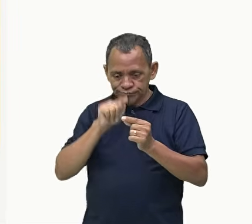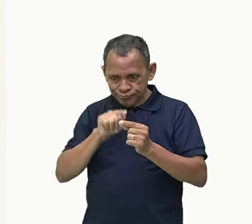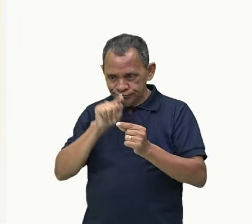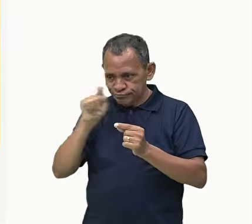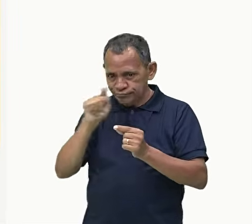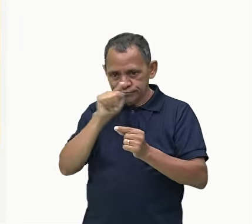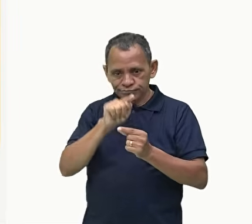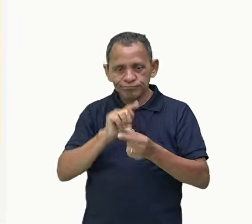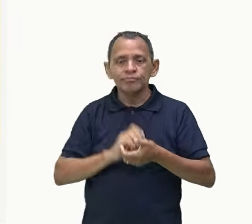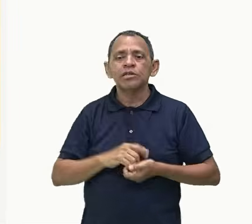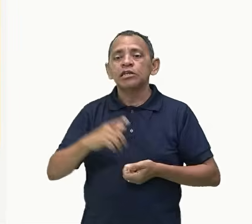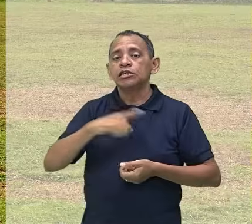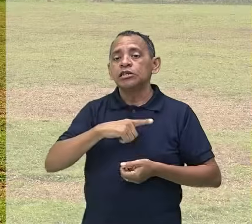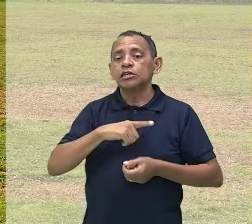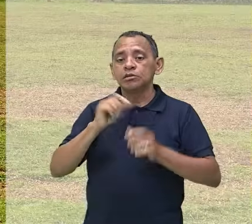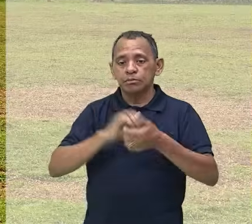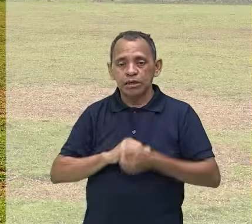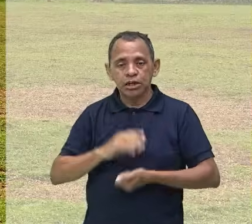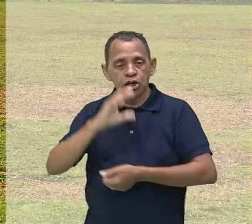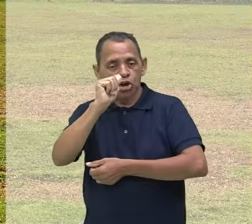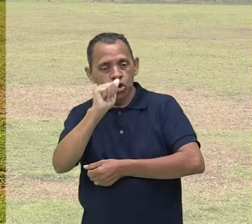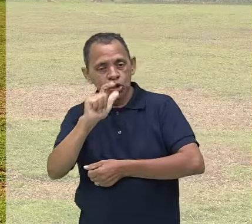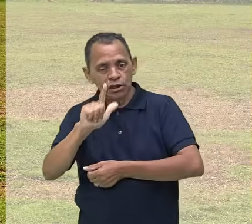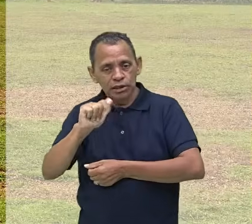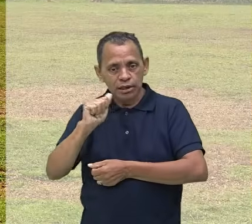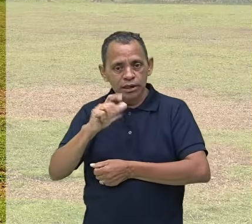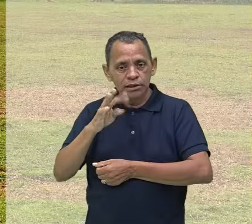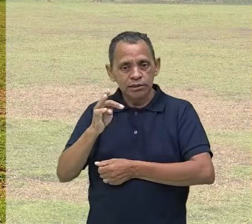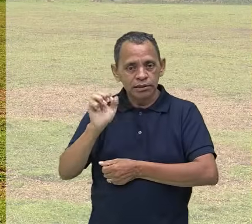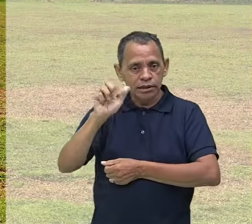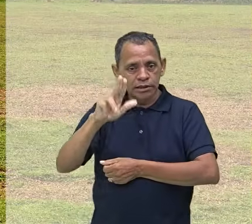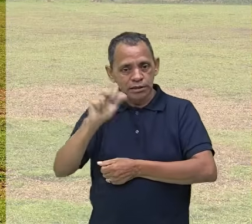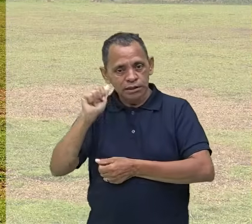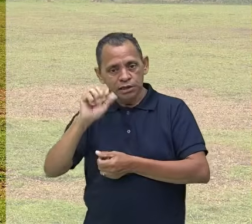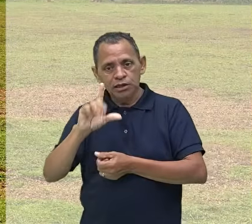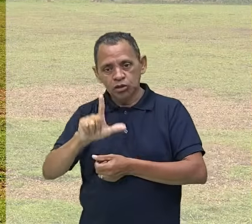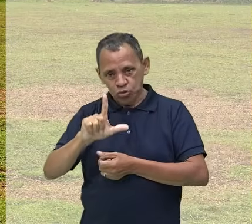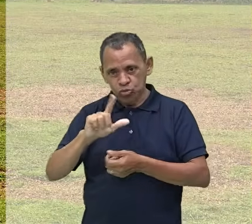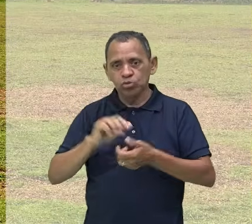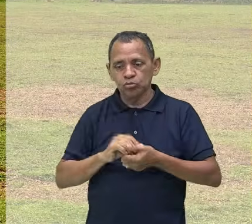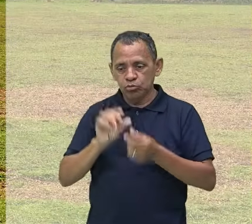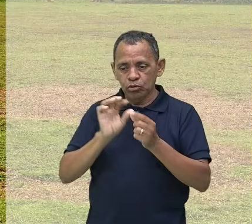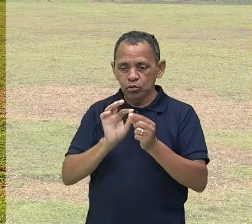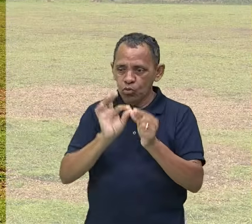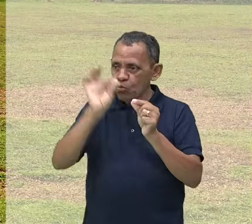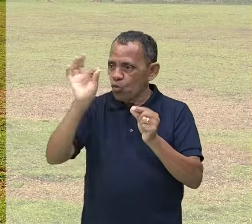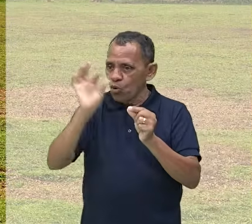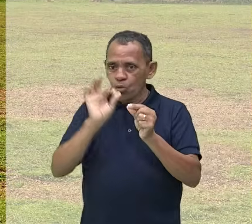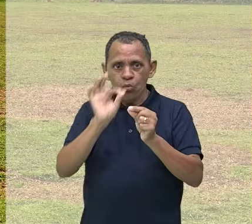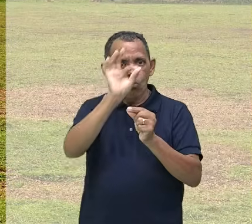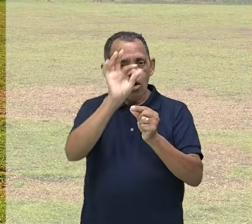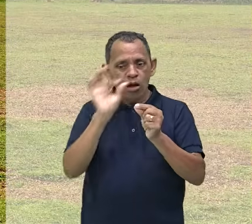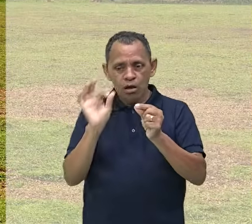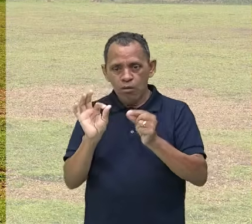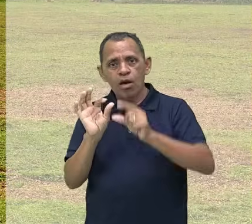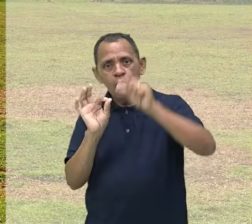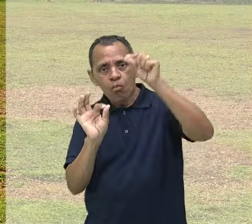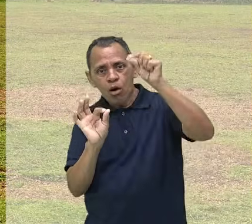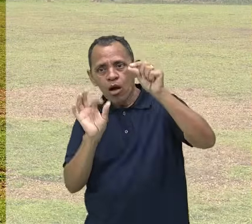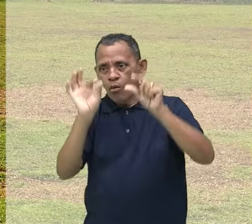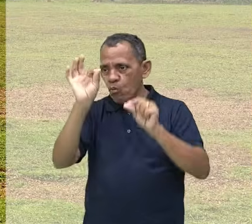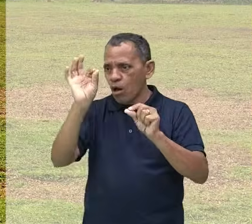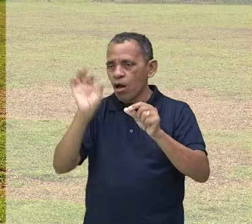os pontos colaterais, que já vai ser a soma ali dos pontos cardeais. Então, com base nos